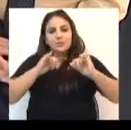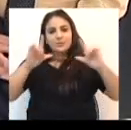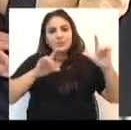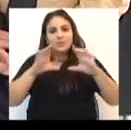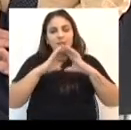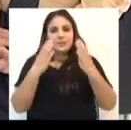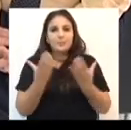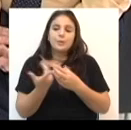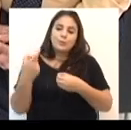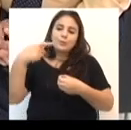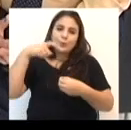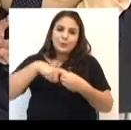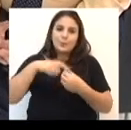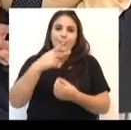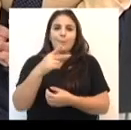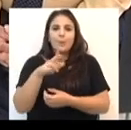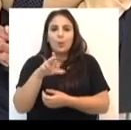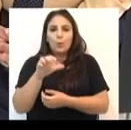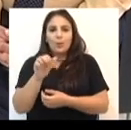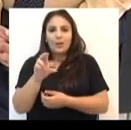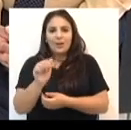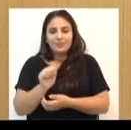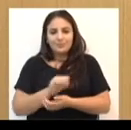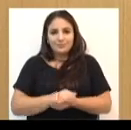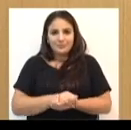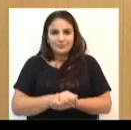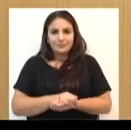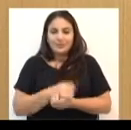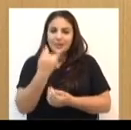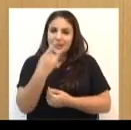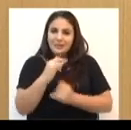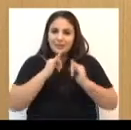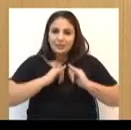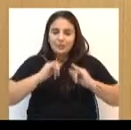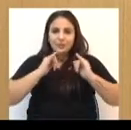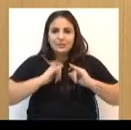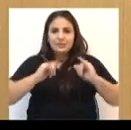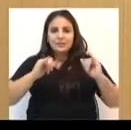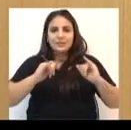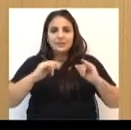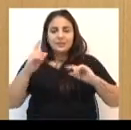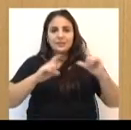Câmara. E nós voltamos ao estúdio com você, Paula. E estas foram as